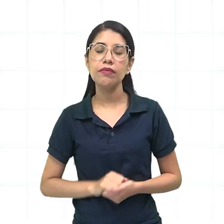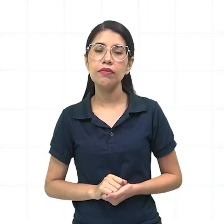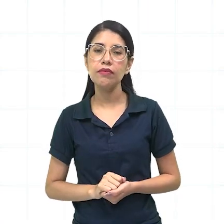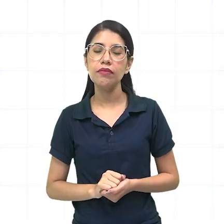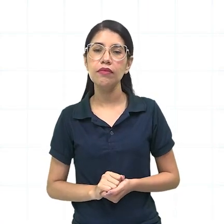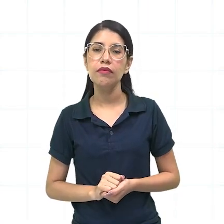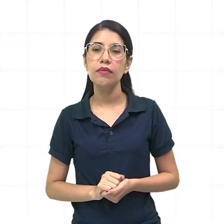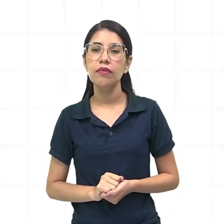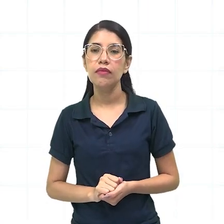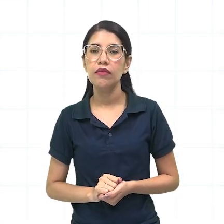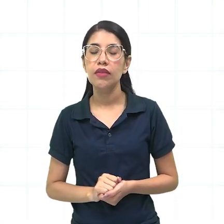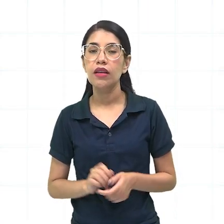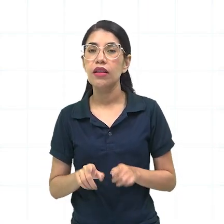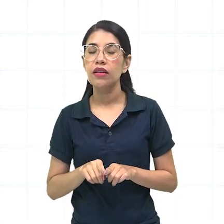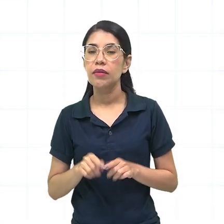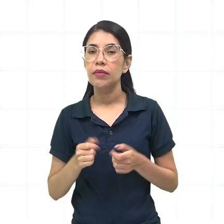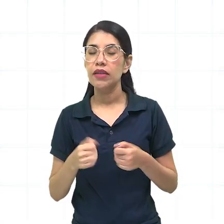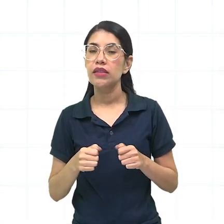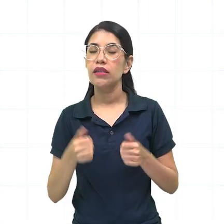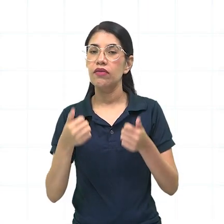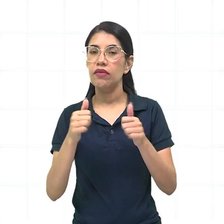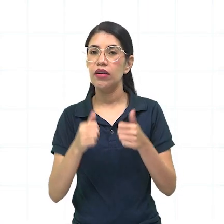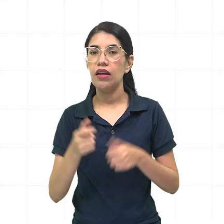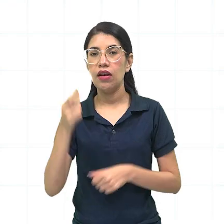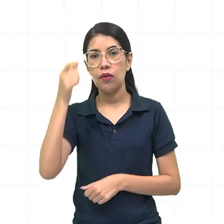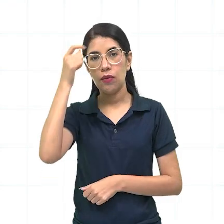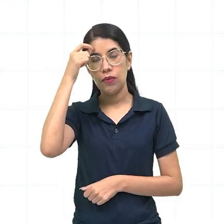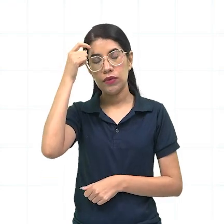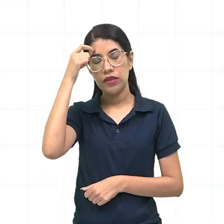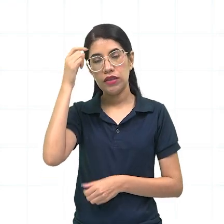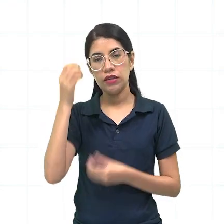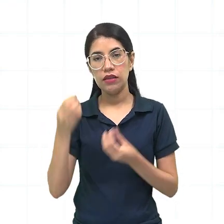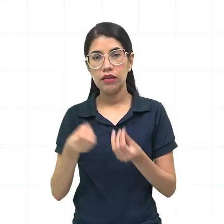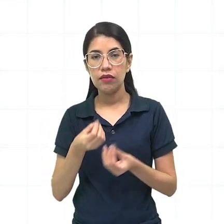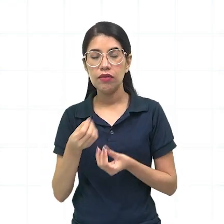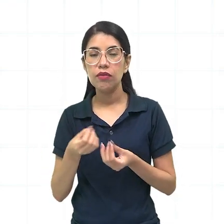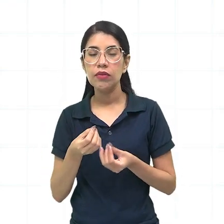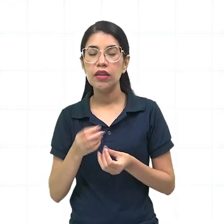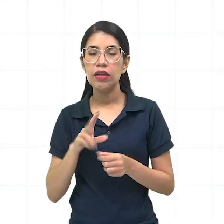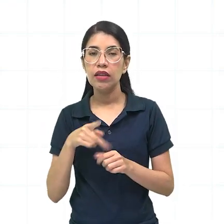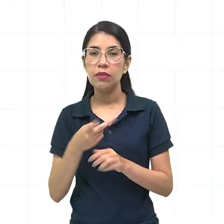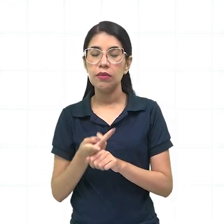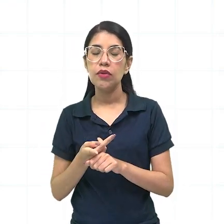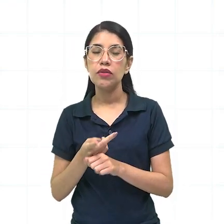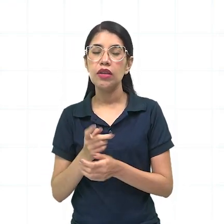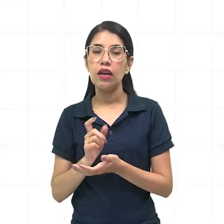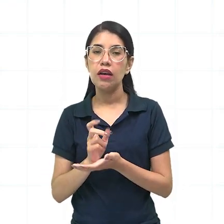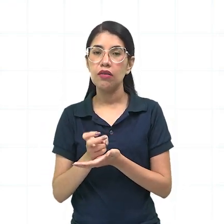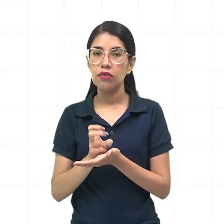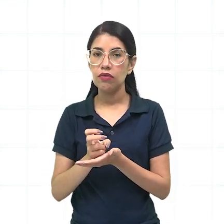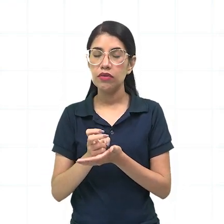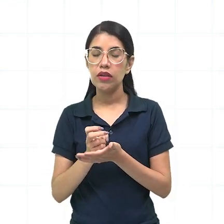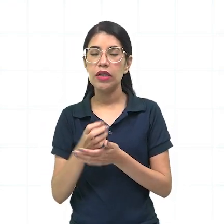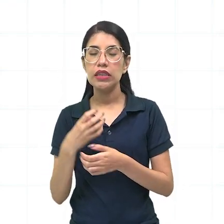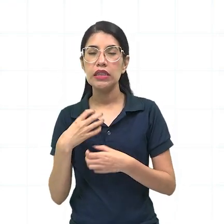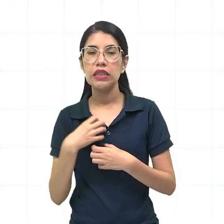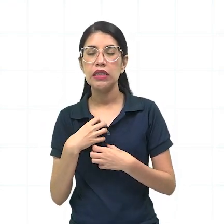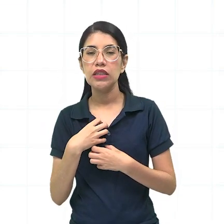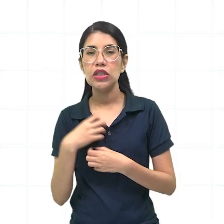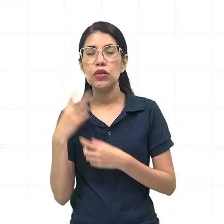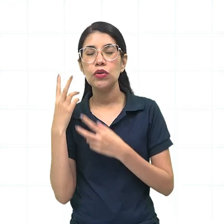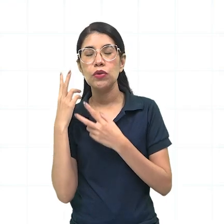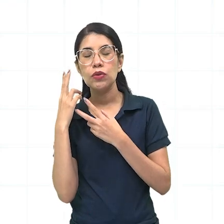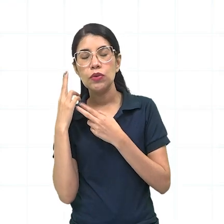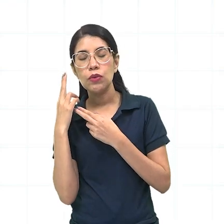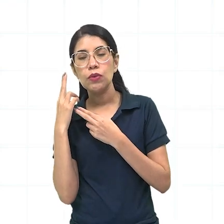Você também deve avaliar o nível de consciência. Geralmente a pessoa, depois de uma crise convulsiva, ela sente uma sonolência. Então pode deixar